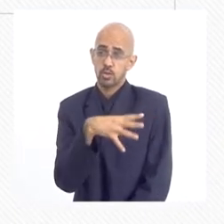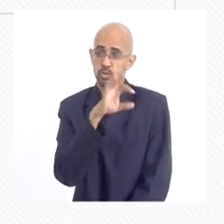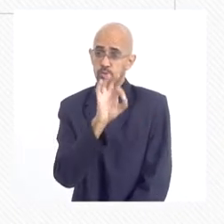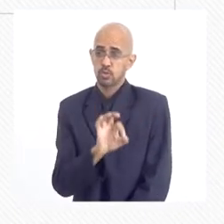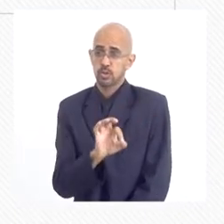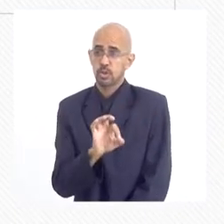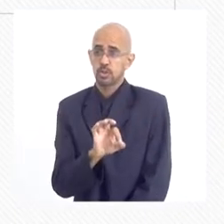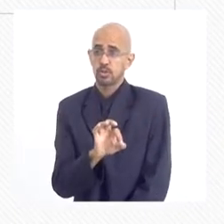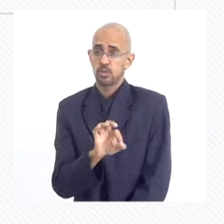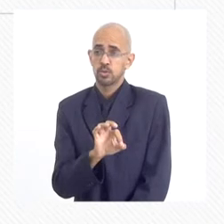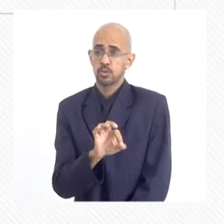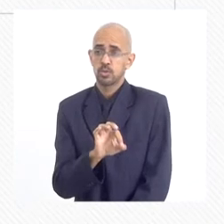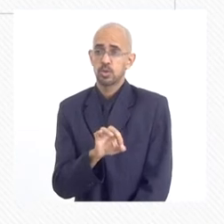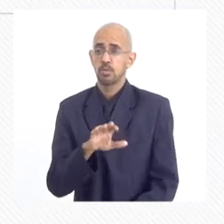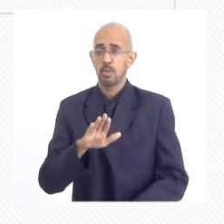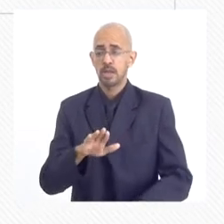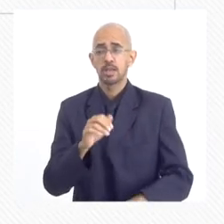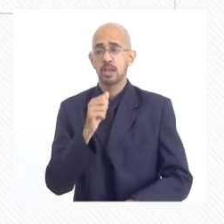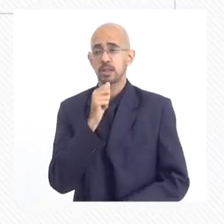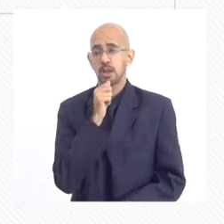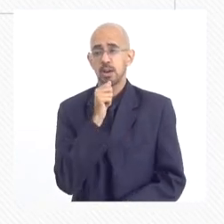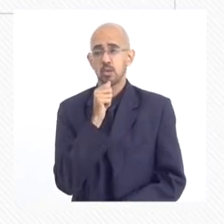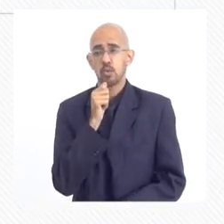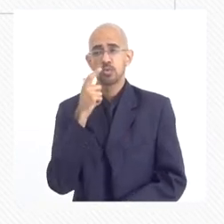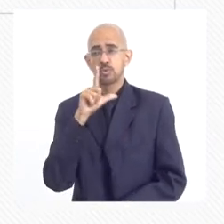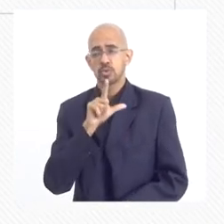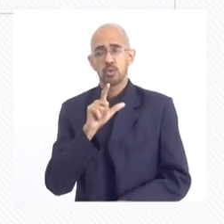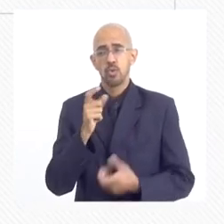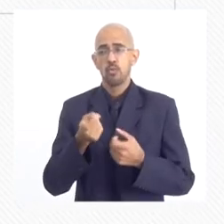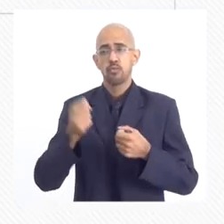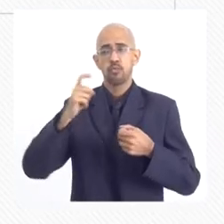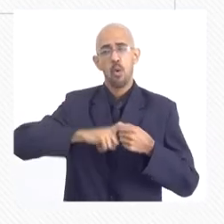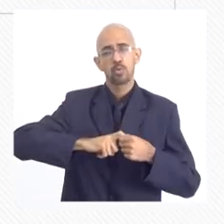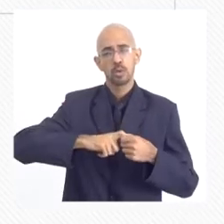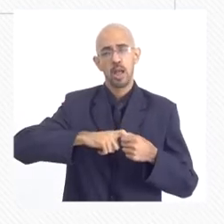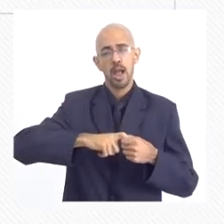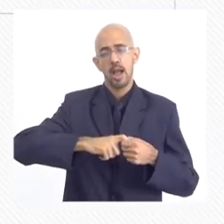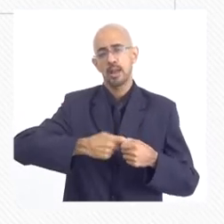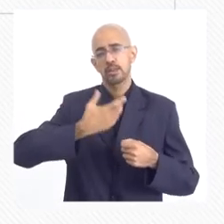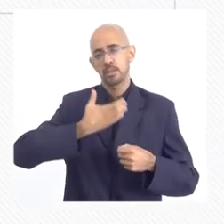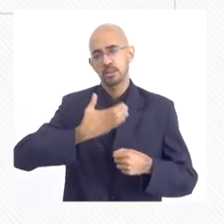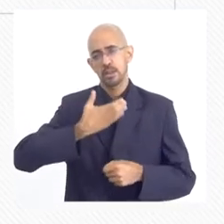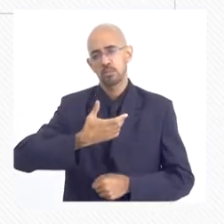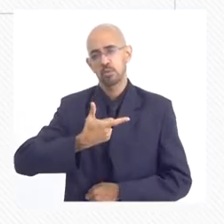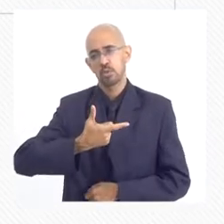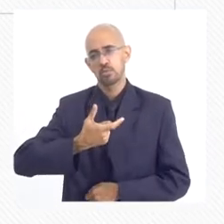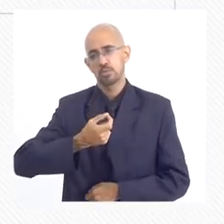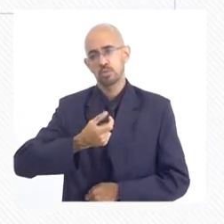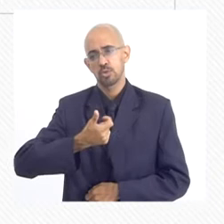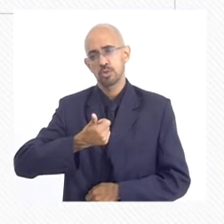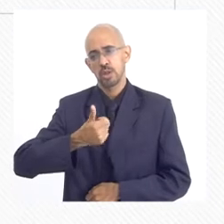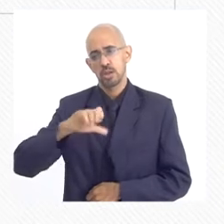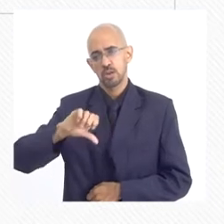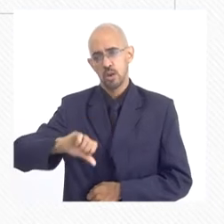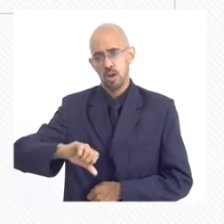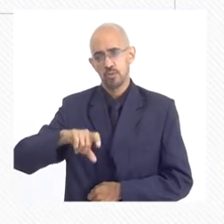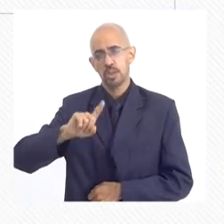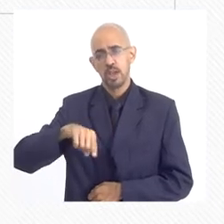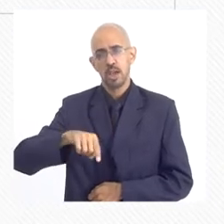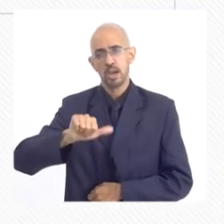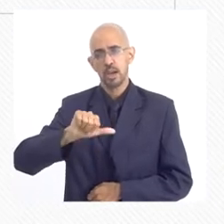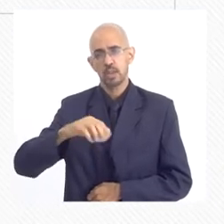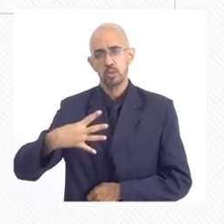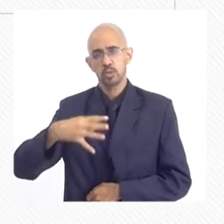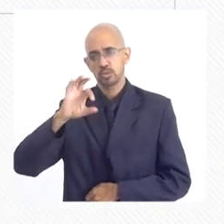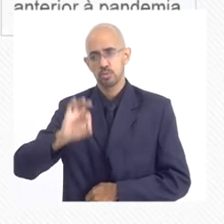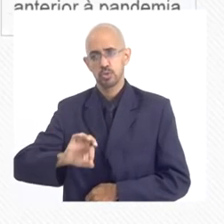né? A gente não chegou ainda ao patamar do final de 2019, que era de 14% aqui no